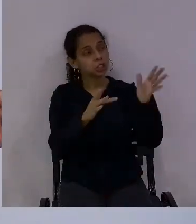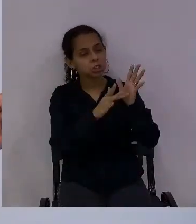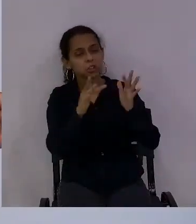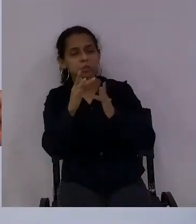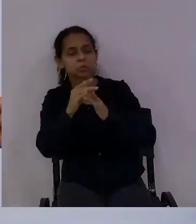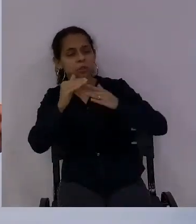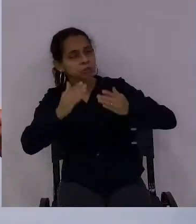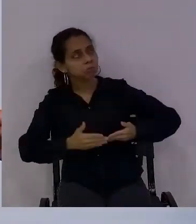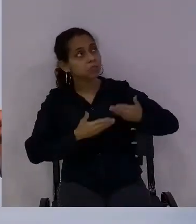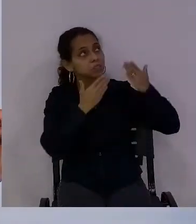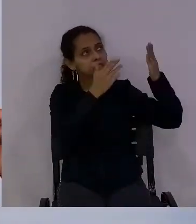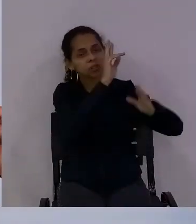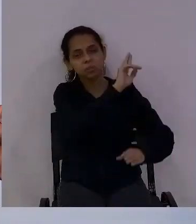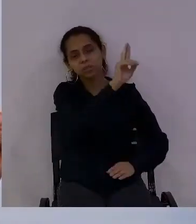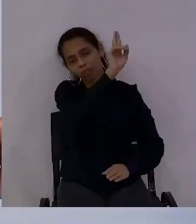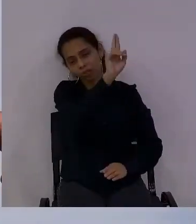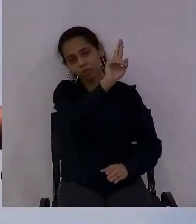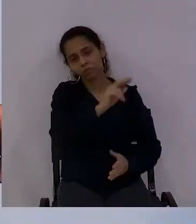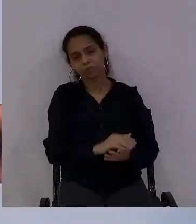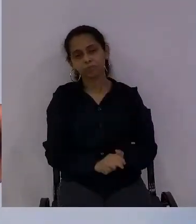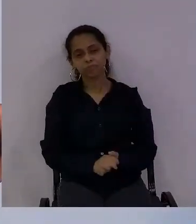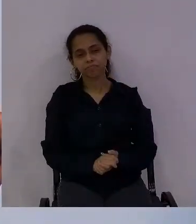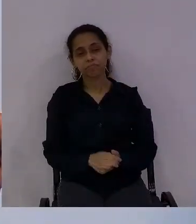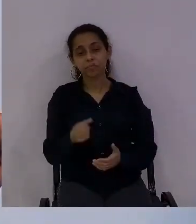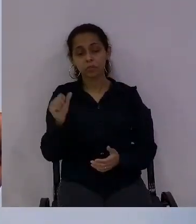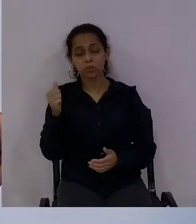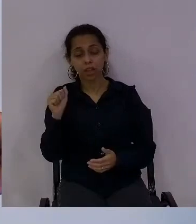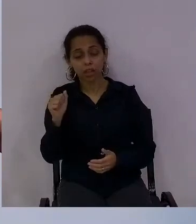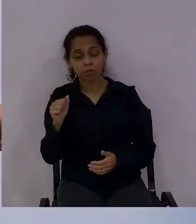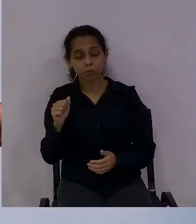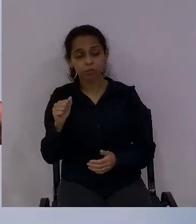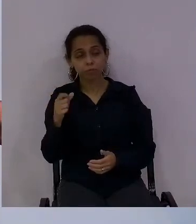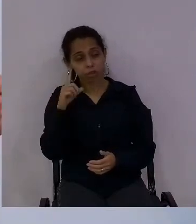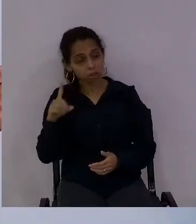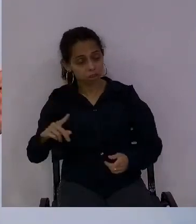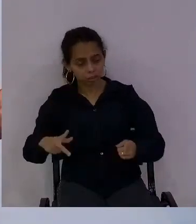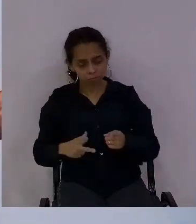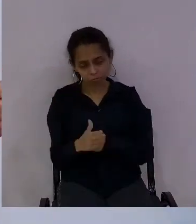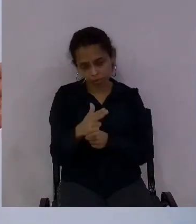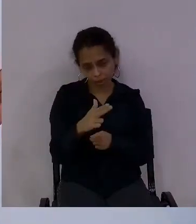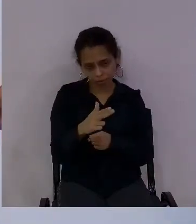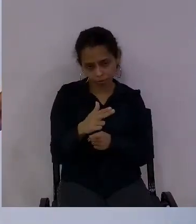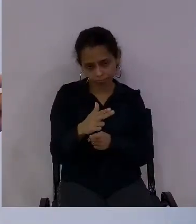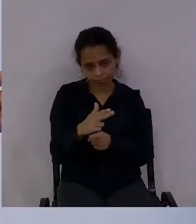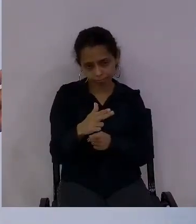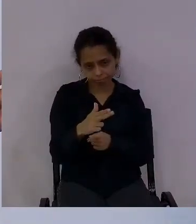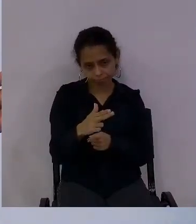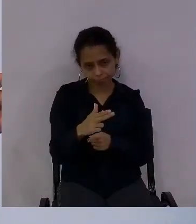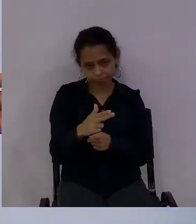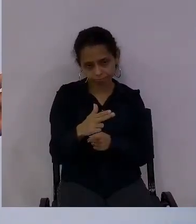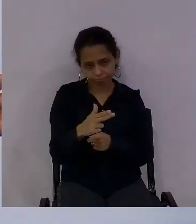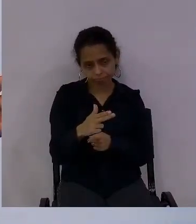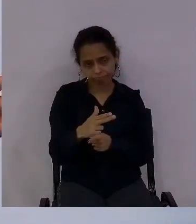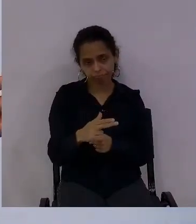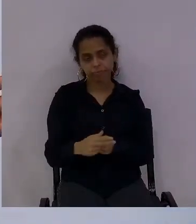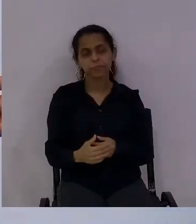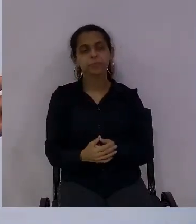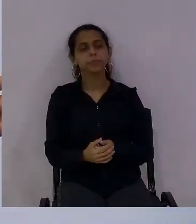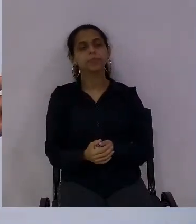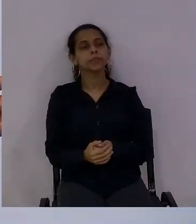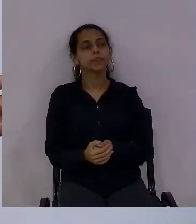apresentarem ao Senhor. No 8º dia, ele é circuncidado, passam-se, então, 7 dias, ele é circuncidado no 8º